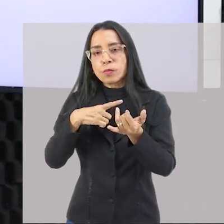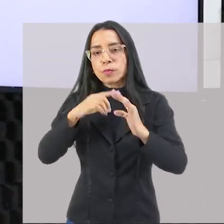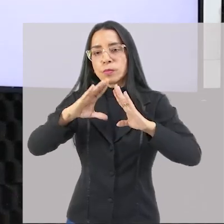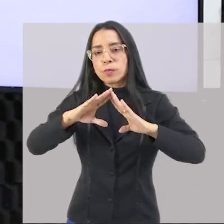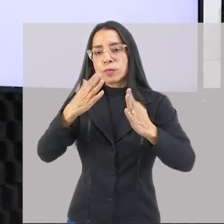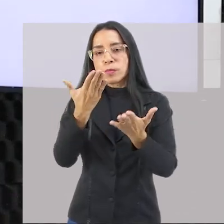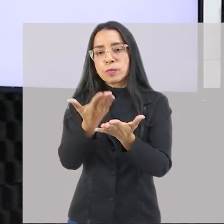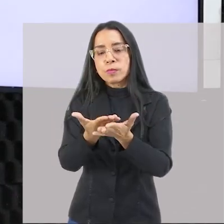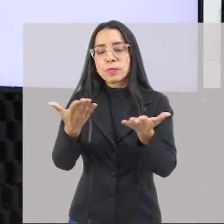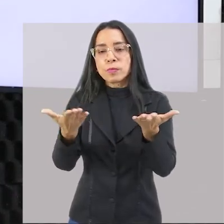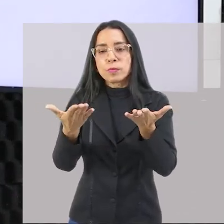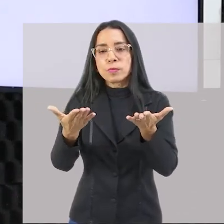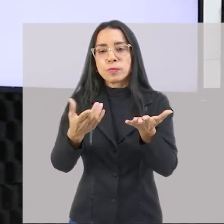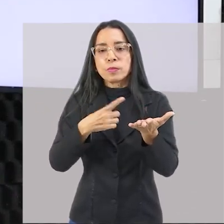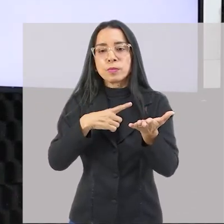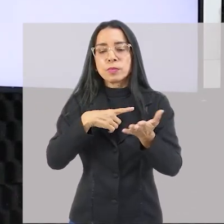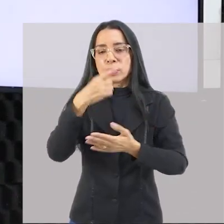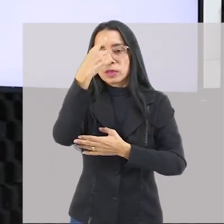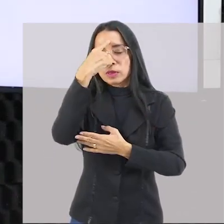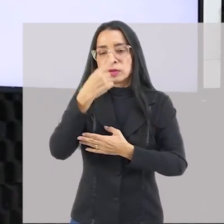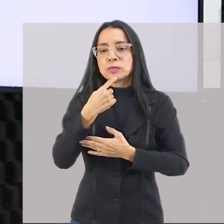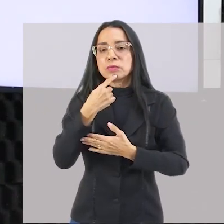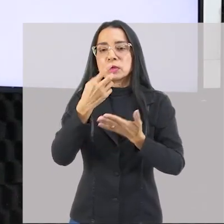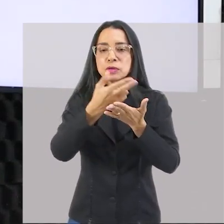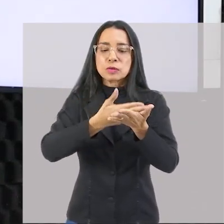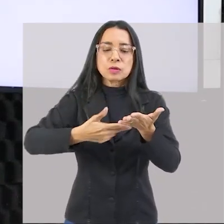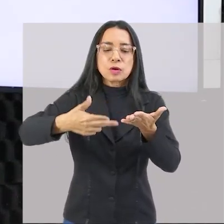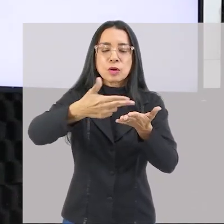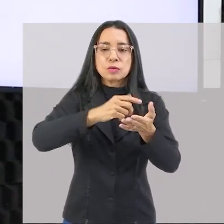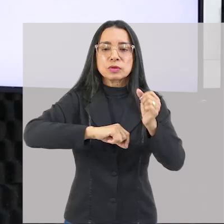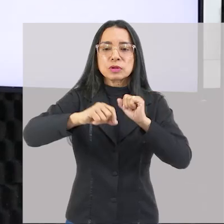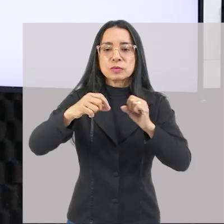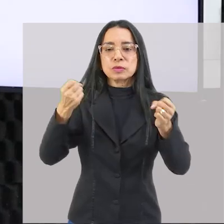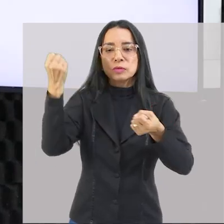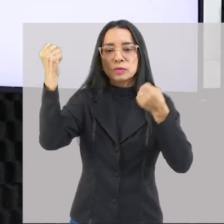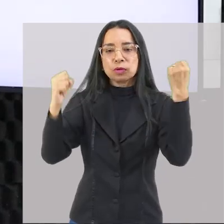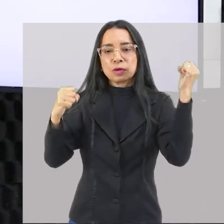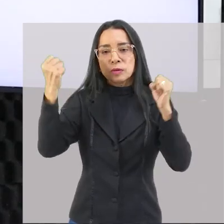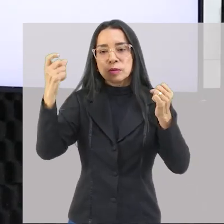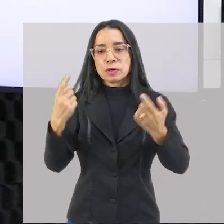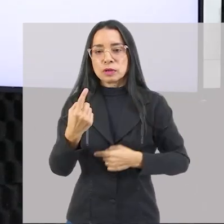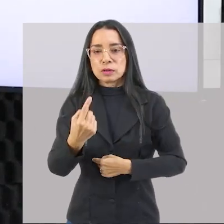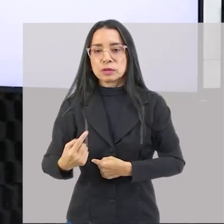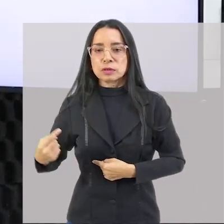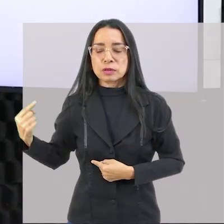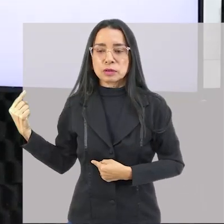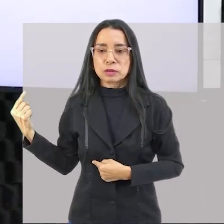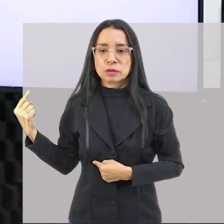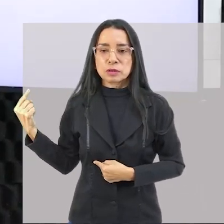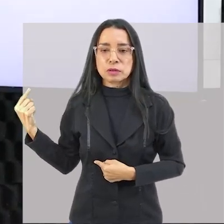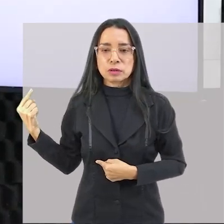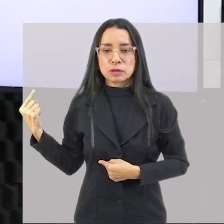que tem na imagem? Um desenho com uma fábrica ao fundo, porque tem uma fumaça,